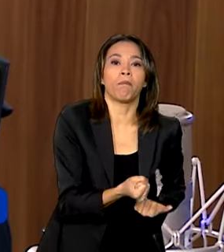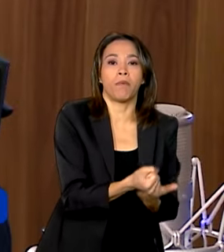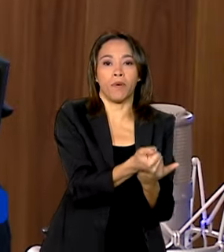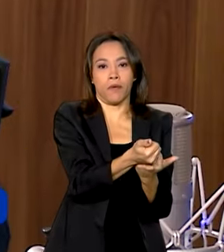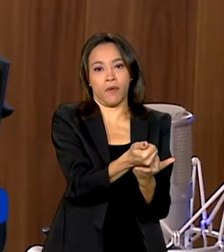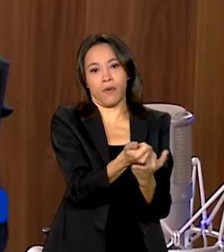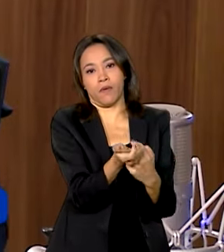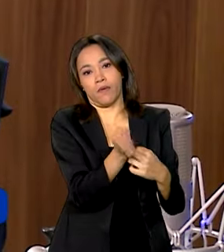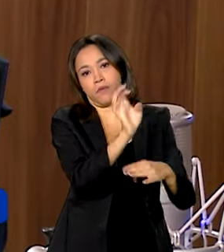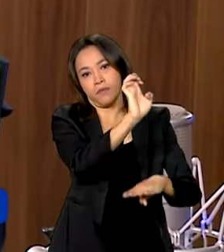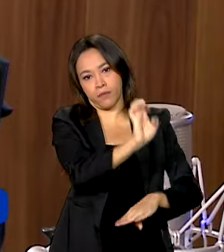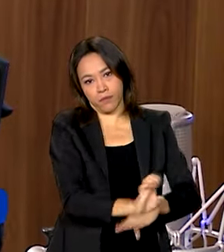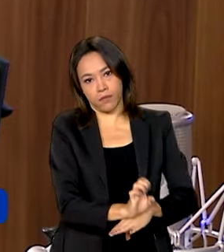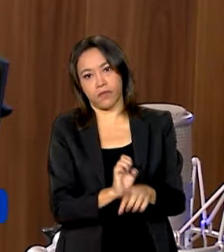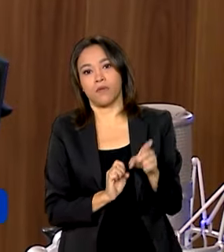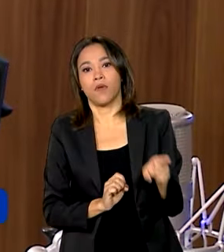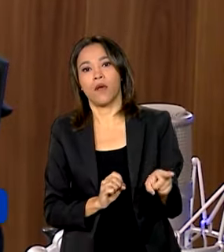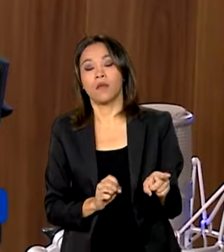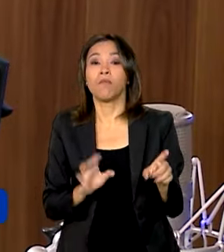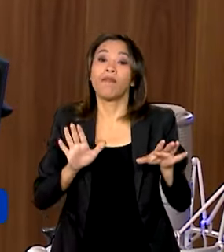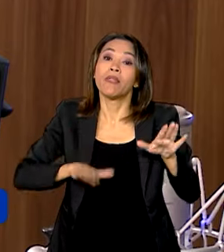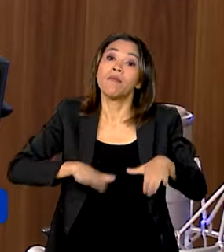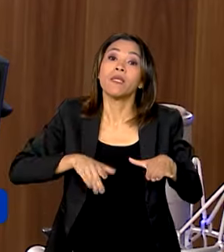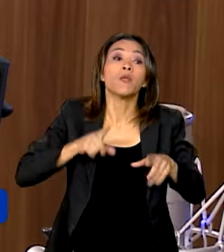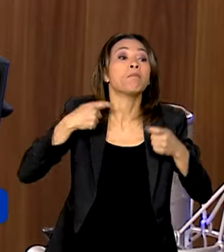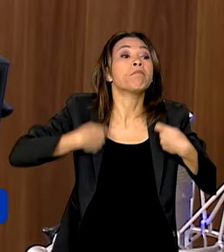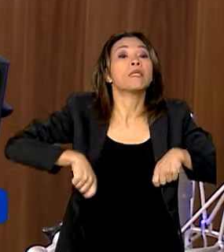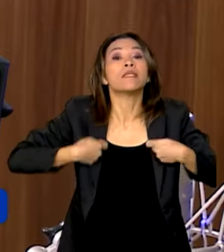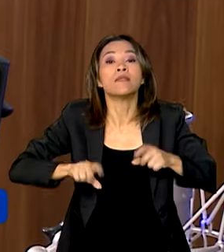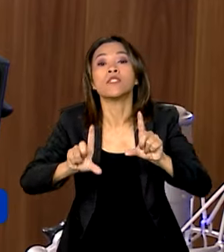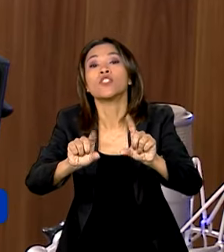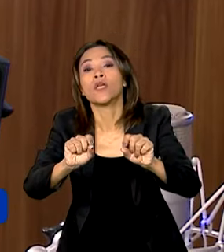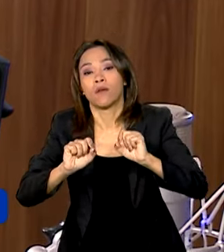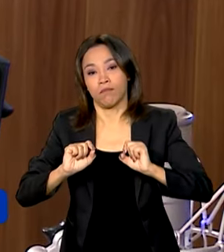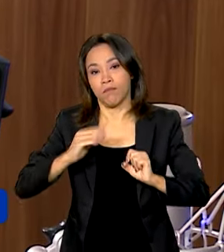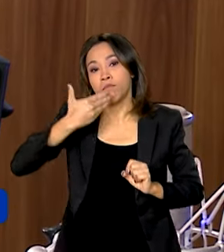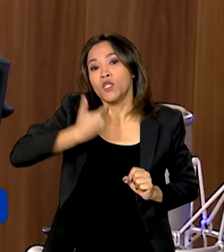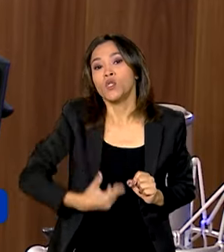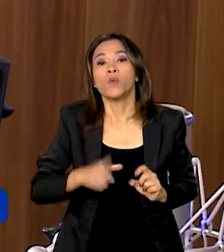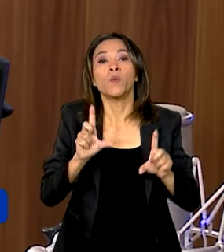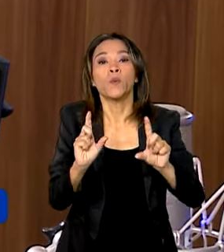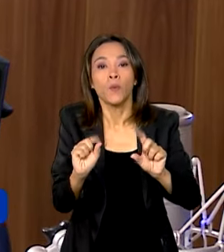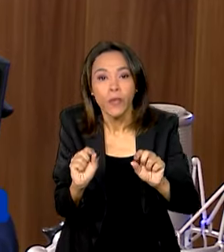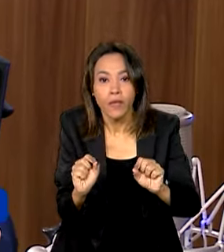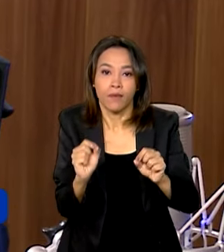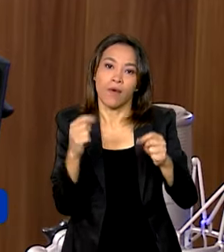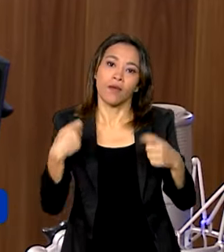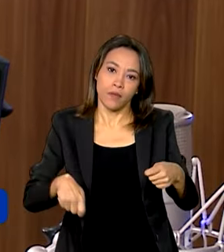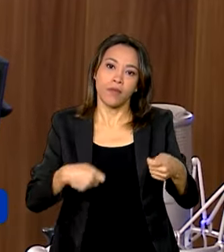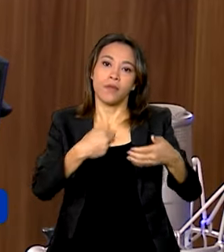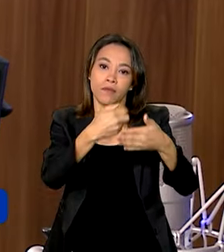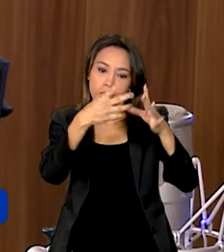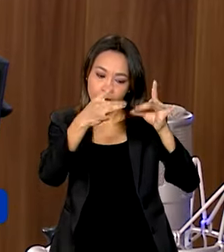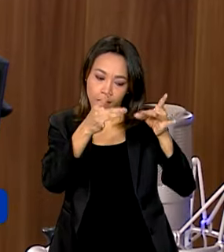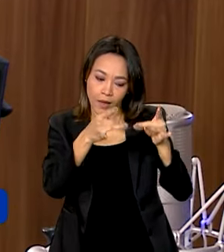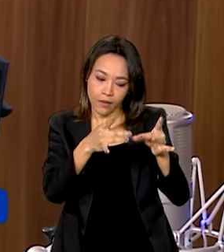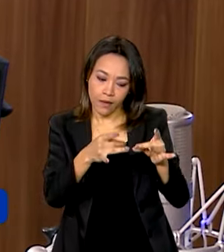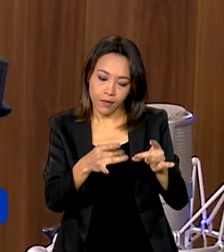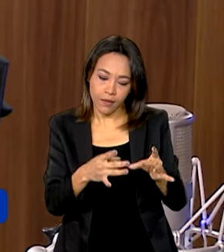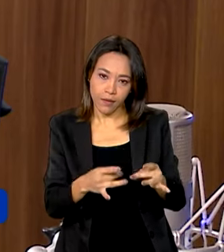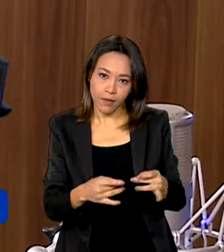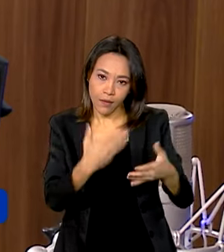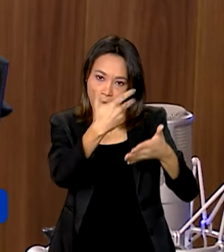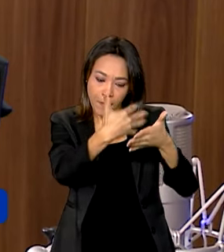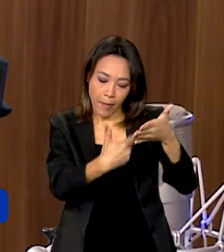apoio de acordo com a necessidade também as solicitações então o governo federal já é orientado pelo presidente Lula a fazer